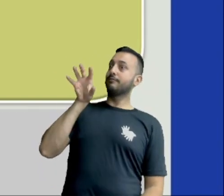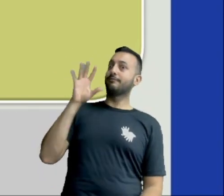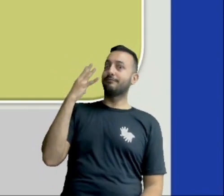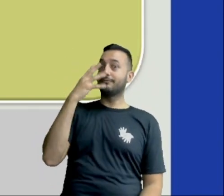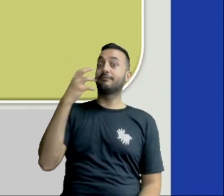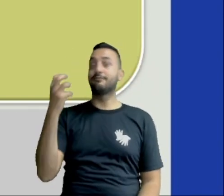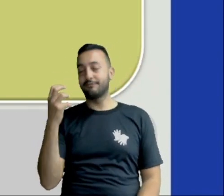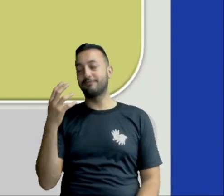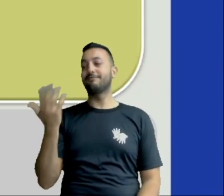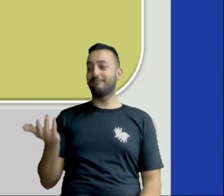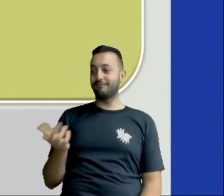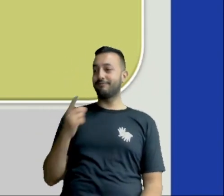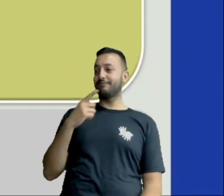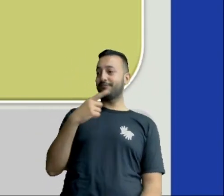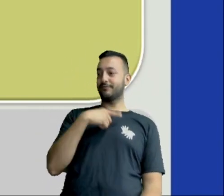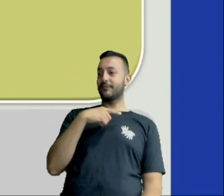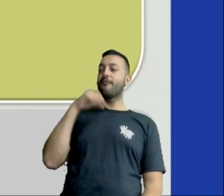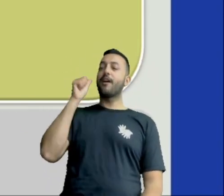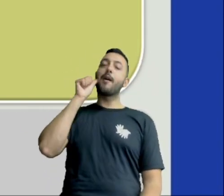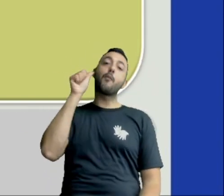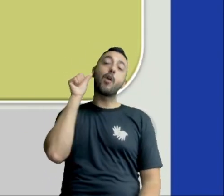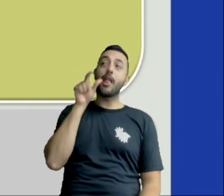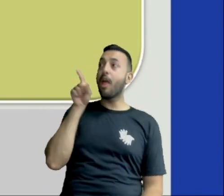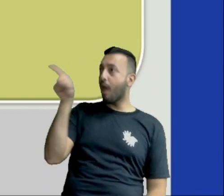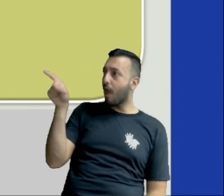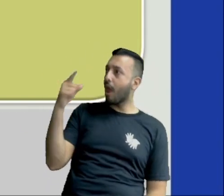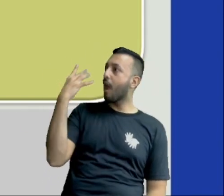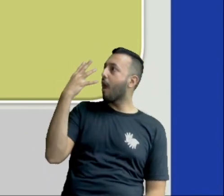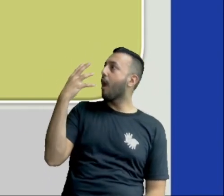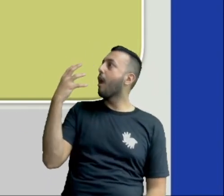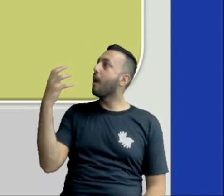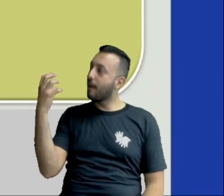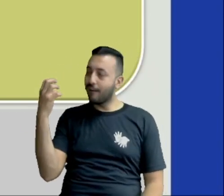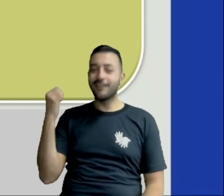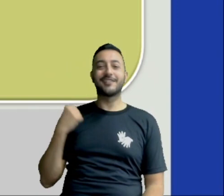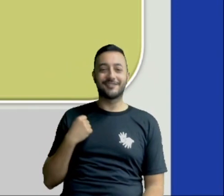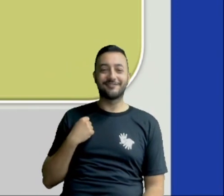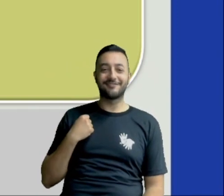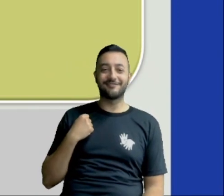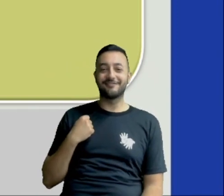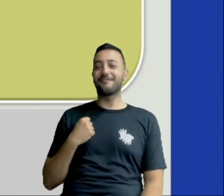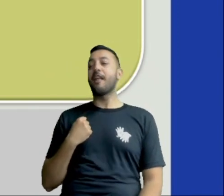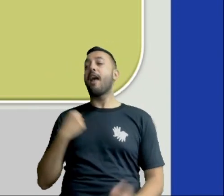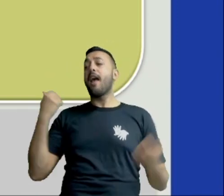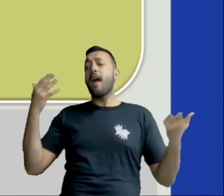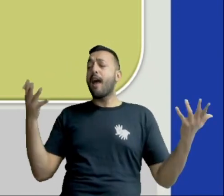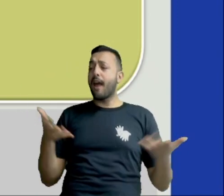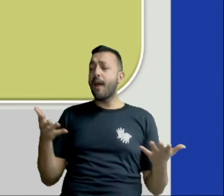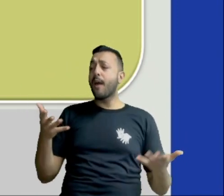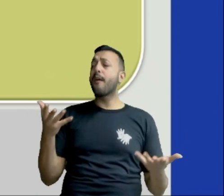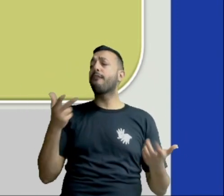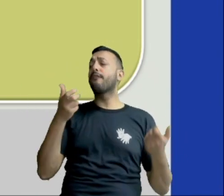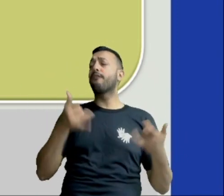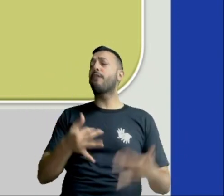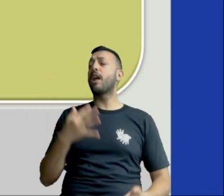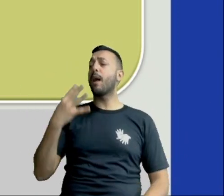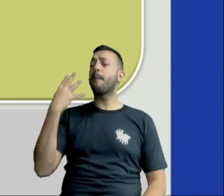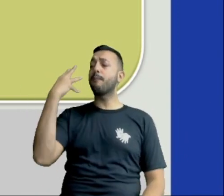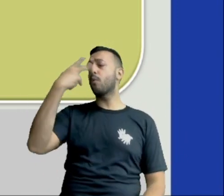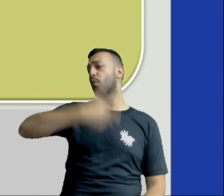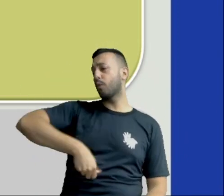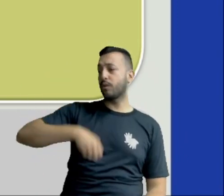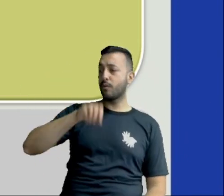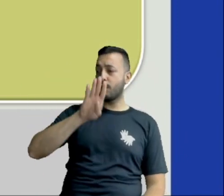an attractive woman. Ela é uma mulher atraente. Agora, e bonito? Temos aí